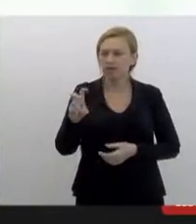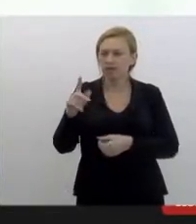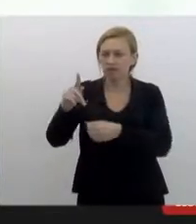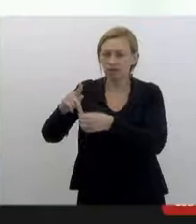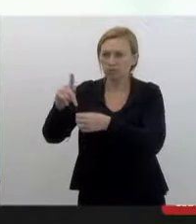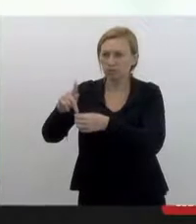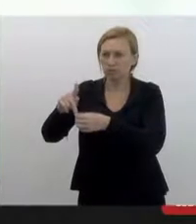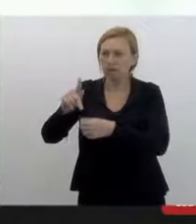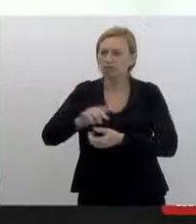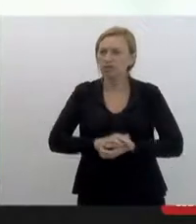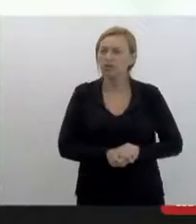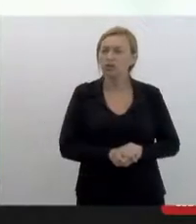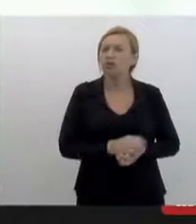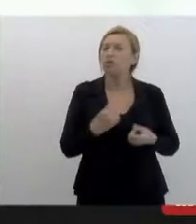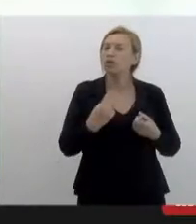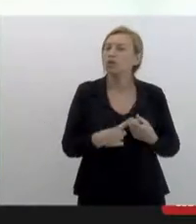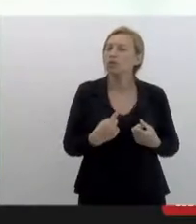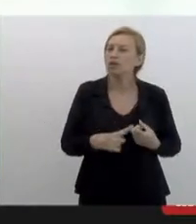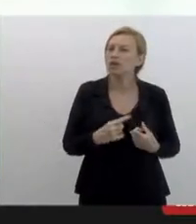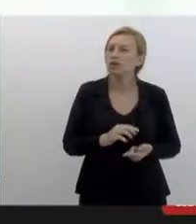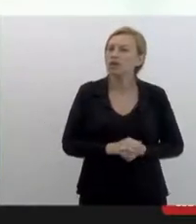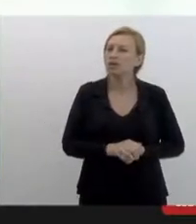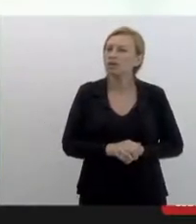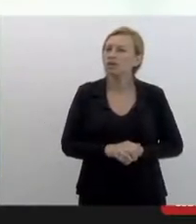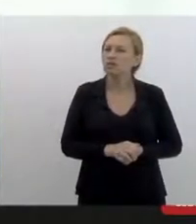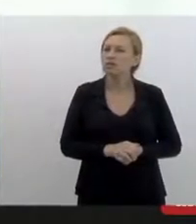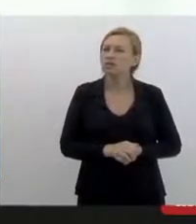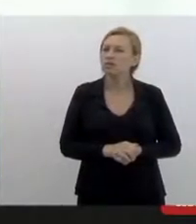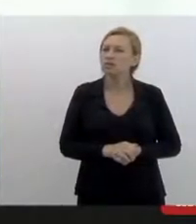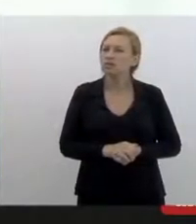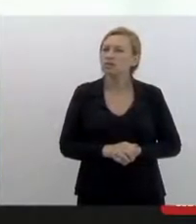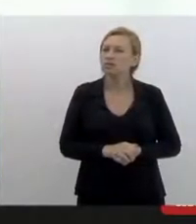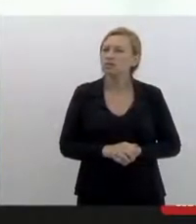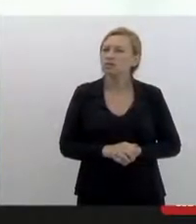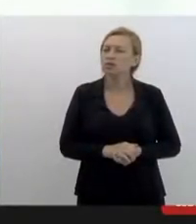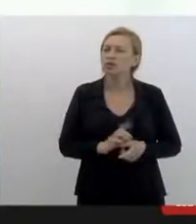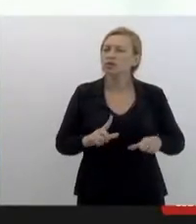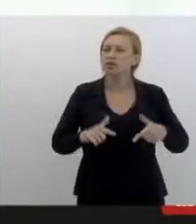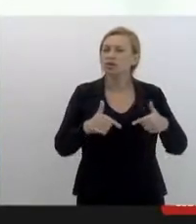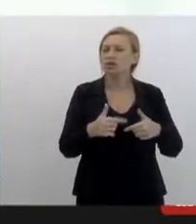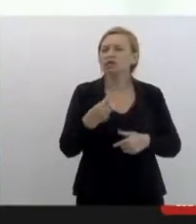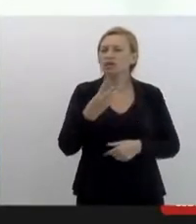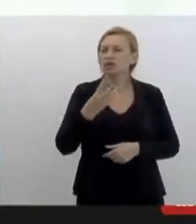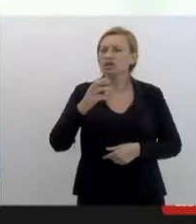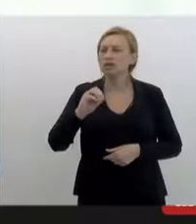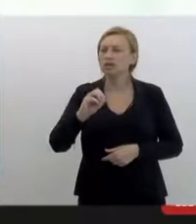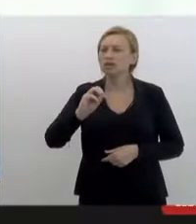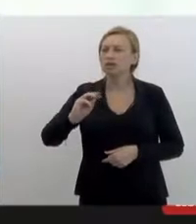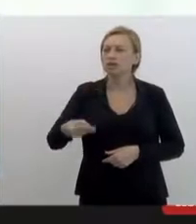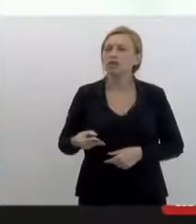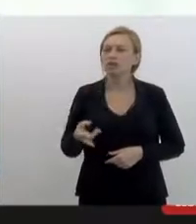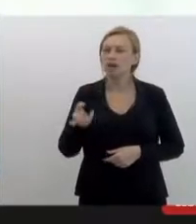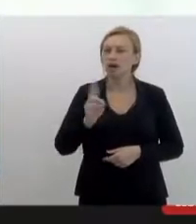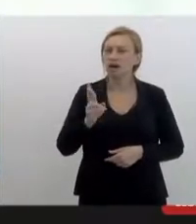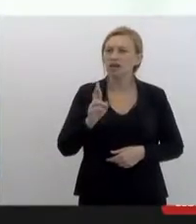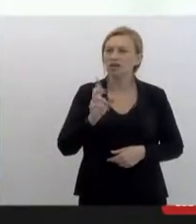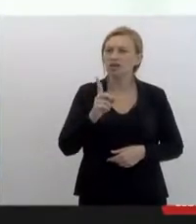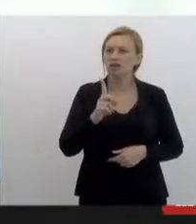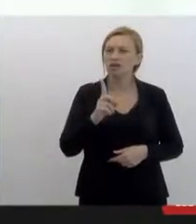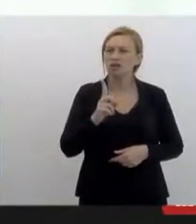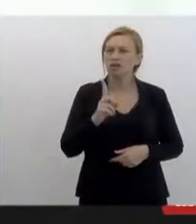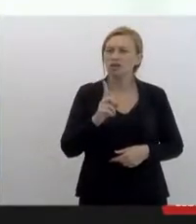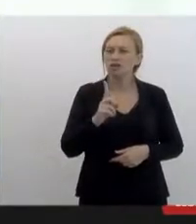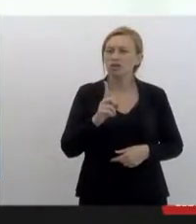Petrobras, porque não, autuações de na ordem de R$30 mil, por não atender a intimação,